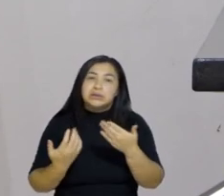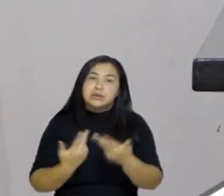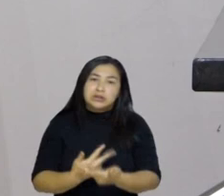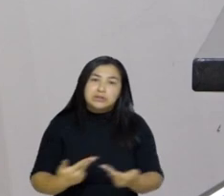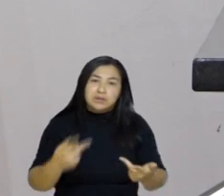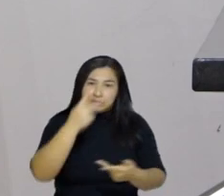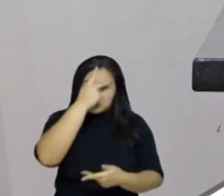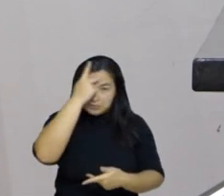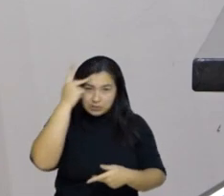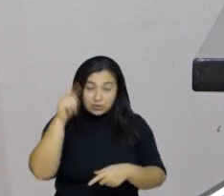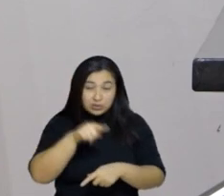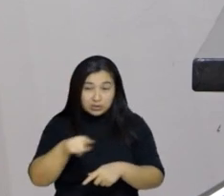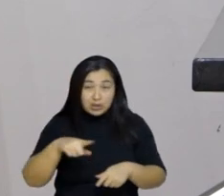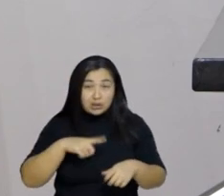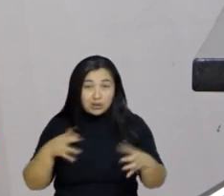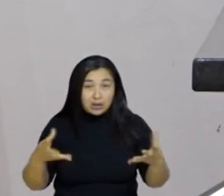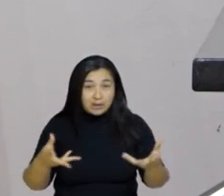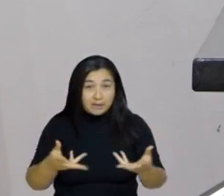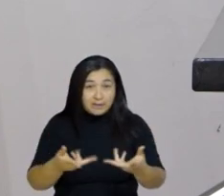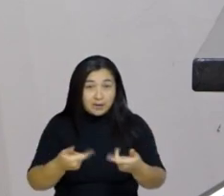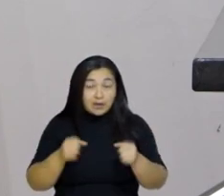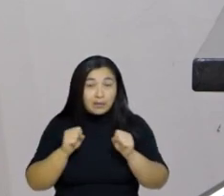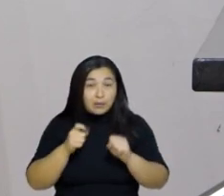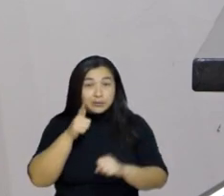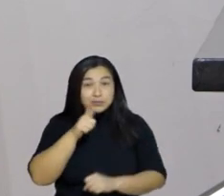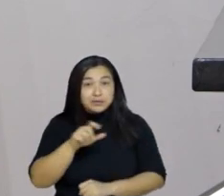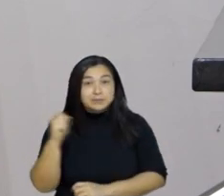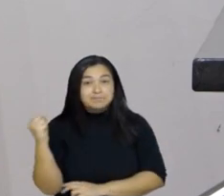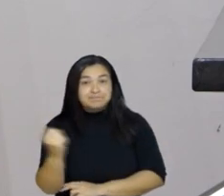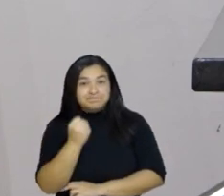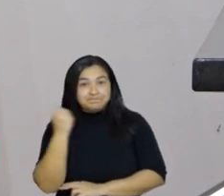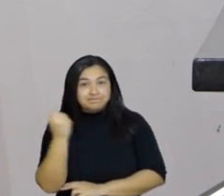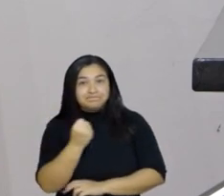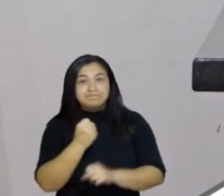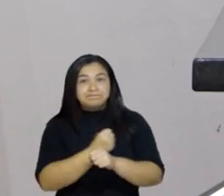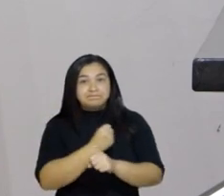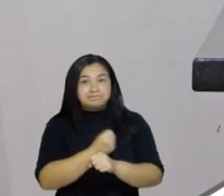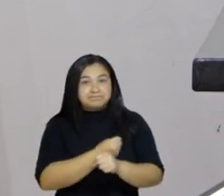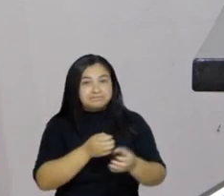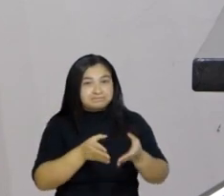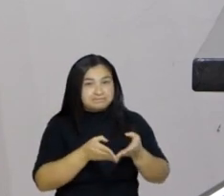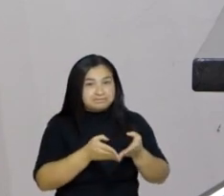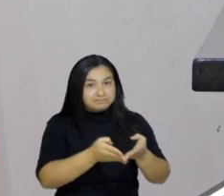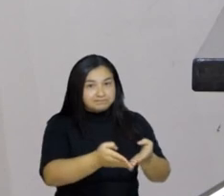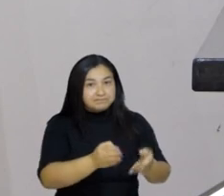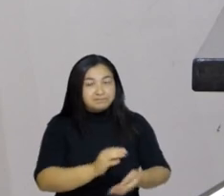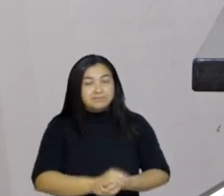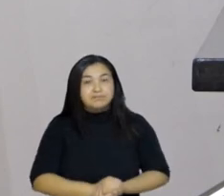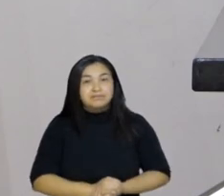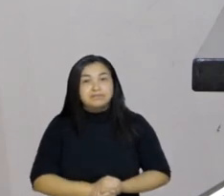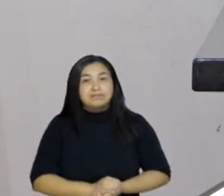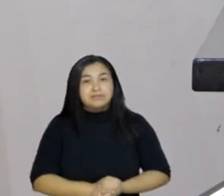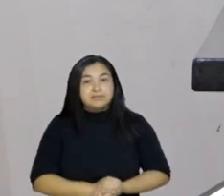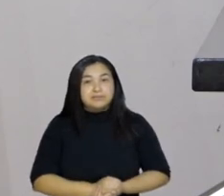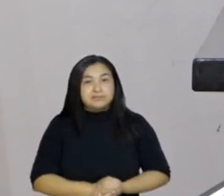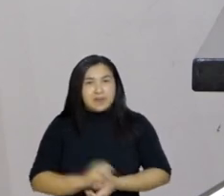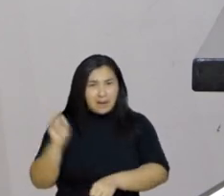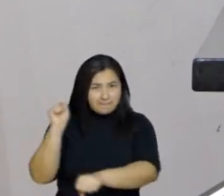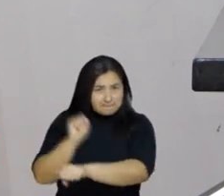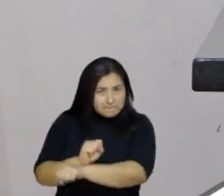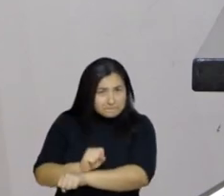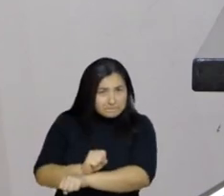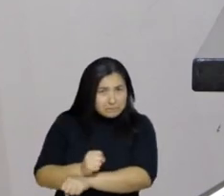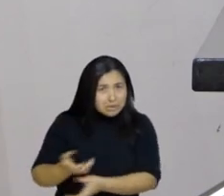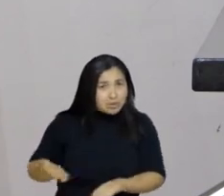que a gente tenha um sucesso, né, nessa construção de navios. E a gente não quer parar por aqui. É importantíssimo que